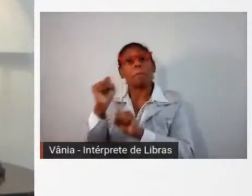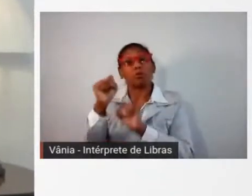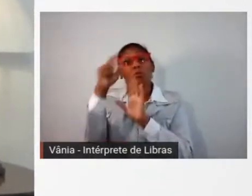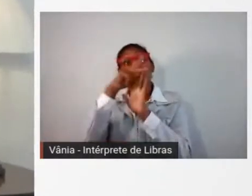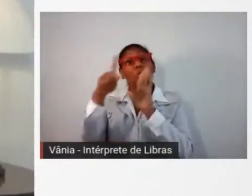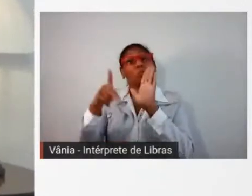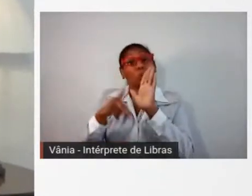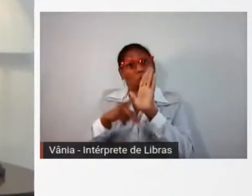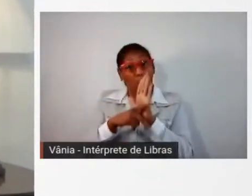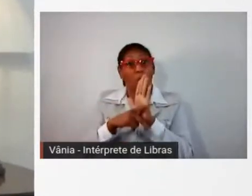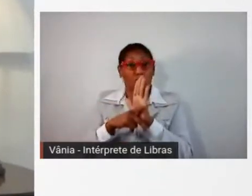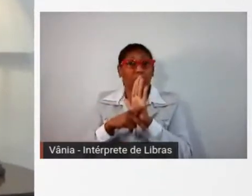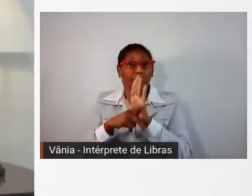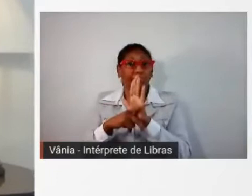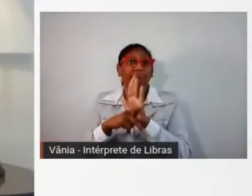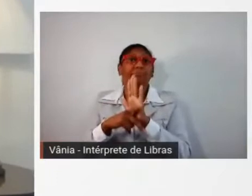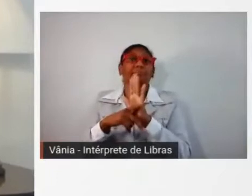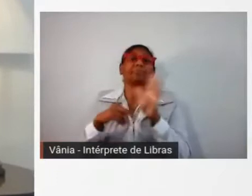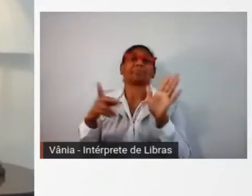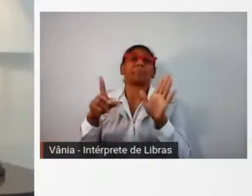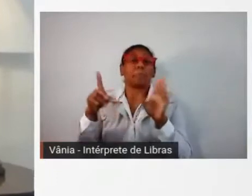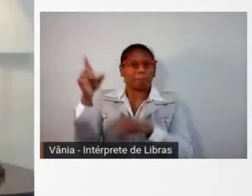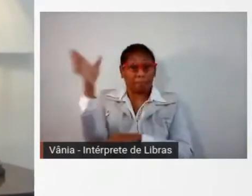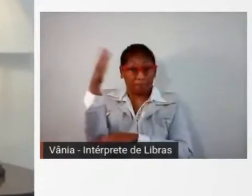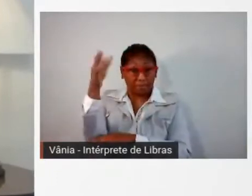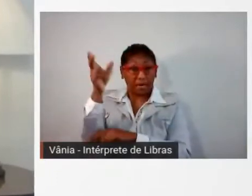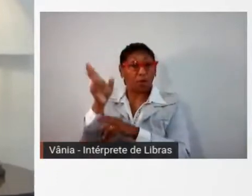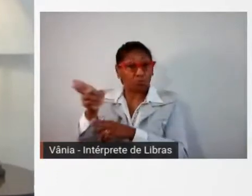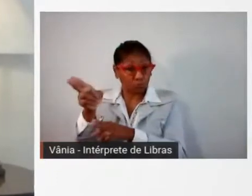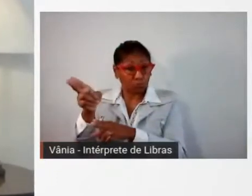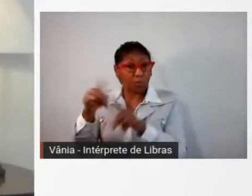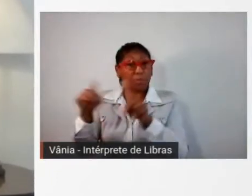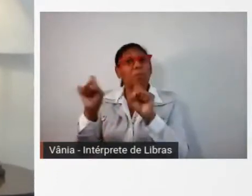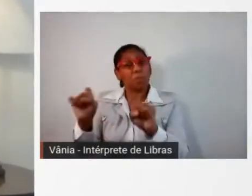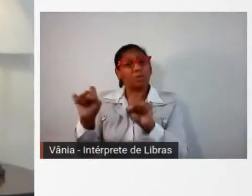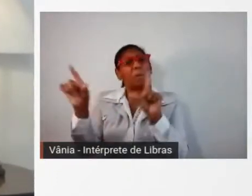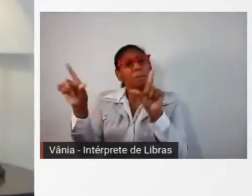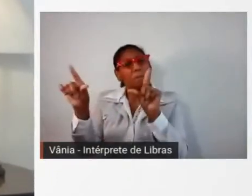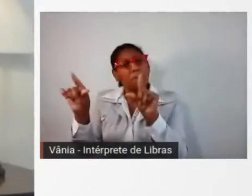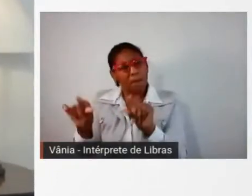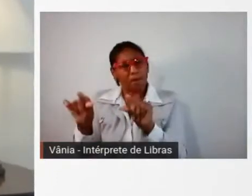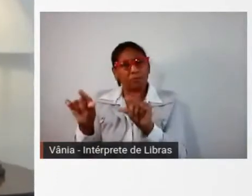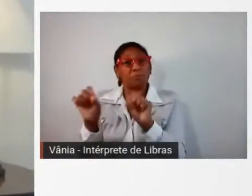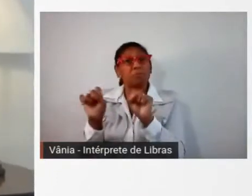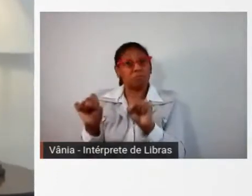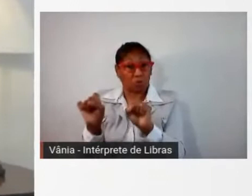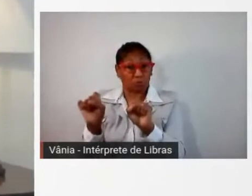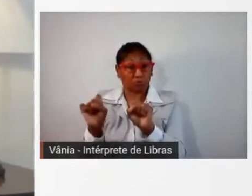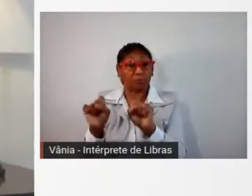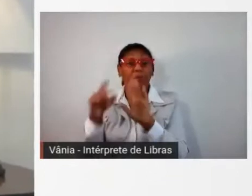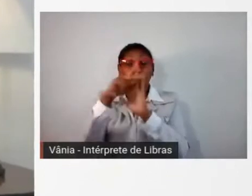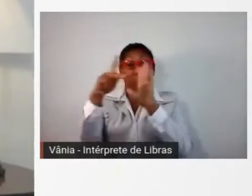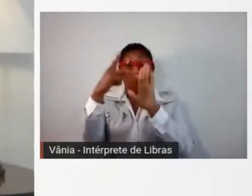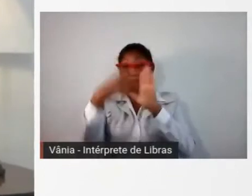menos rigorosos, mas não poderá ser menos rigorosa nos protocolos do que aqueles protocolos que nós prevemos no plano do Estado para